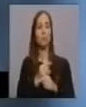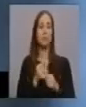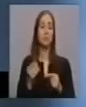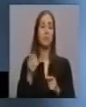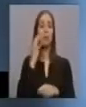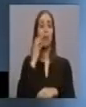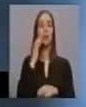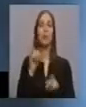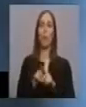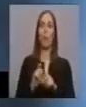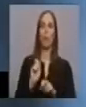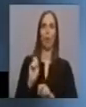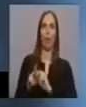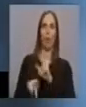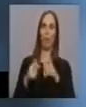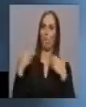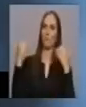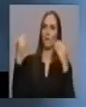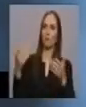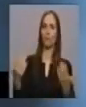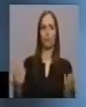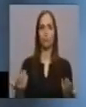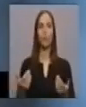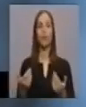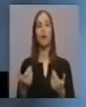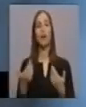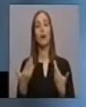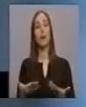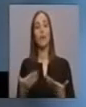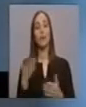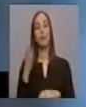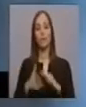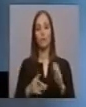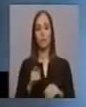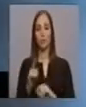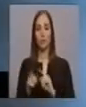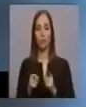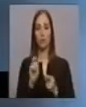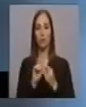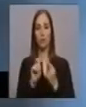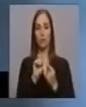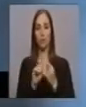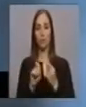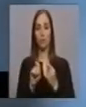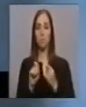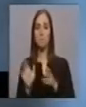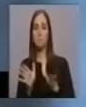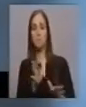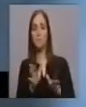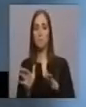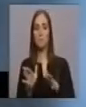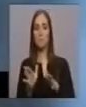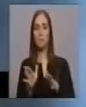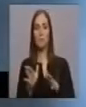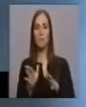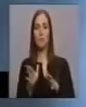modernismo ora o que acontece é que especialmente desde meados de